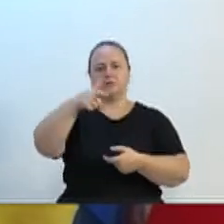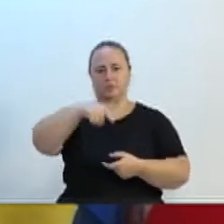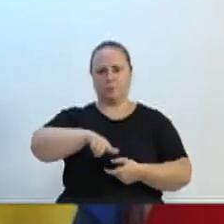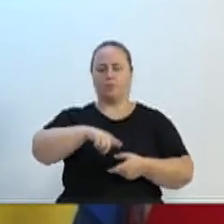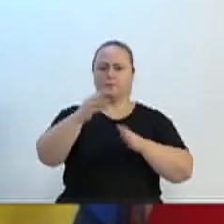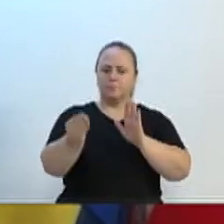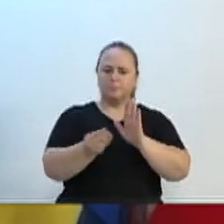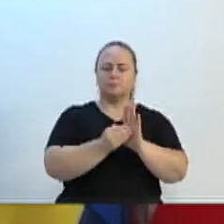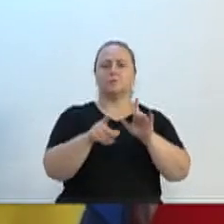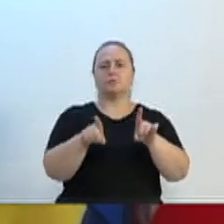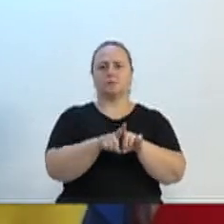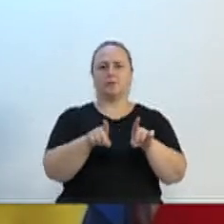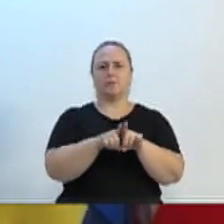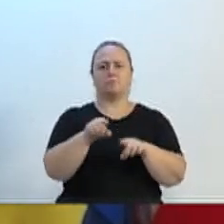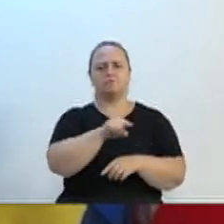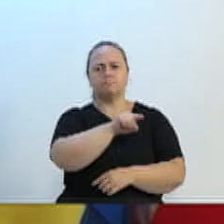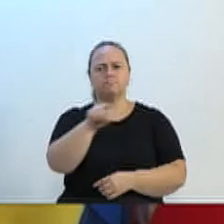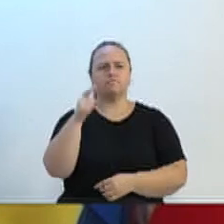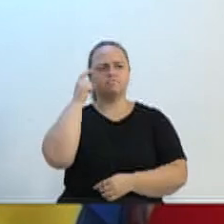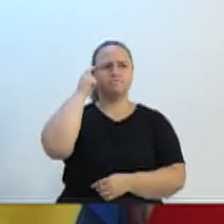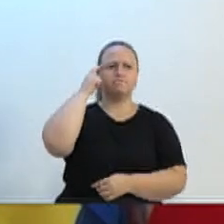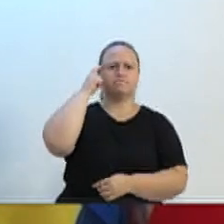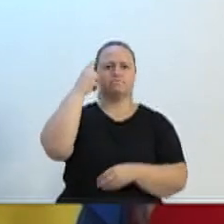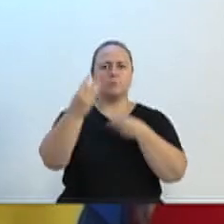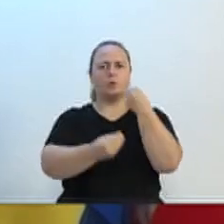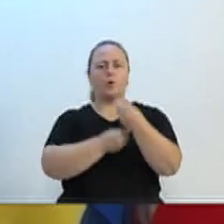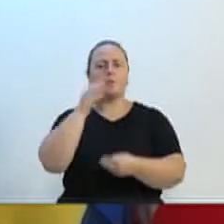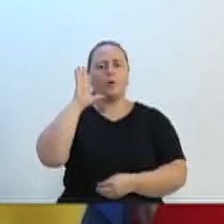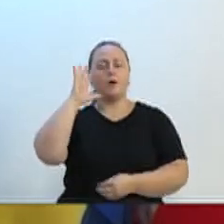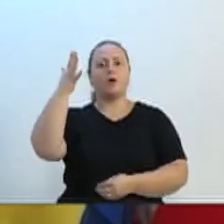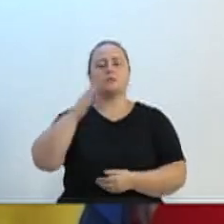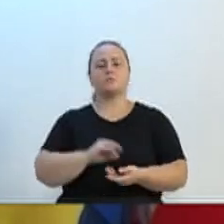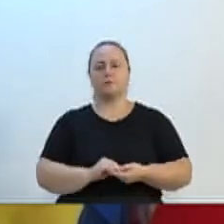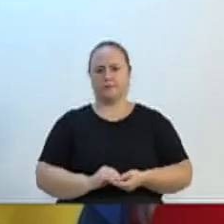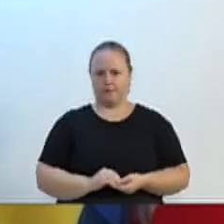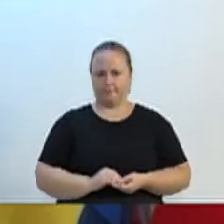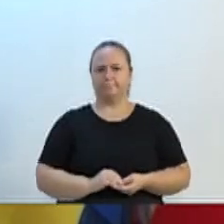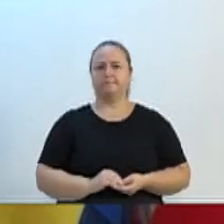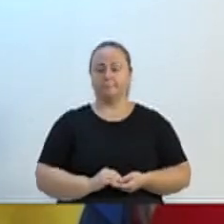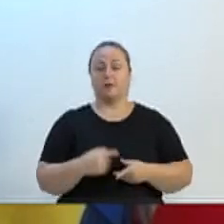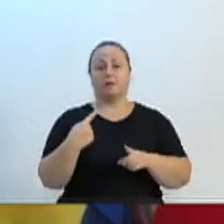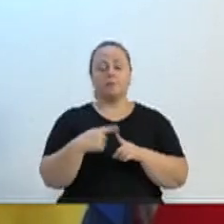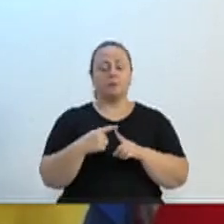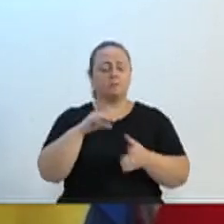indicação para que sejam pensadas soluções, vereadorias, nesse sentido, que vão ser muito,